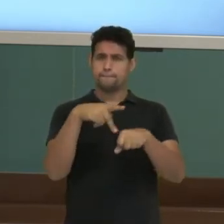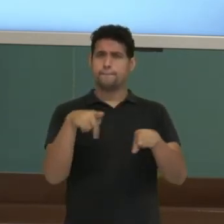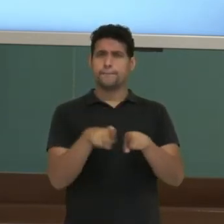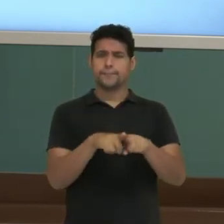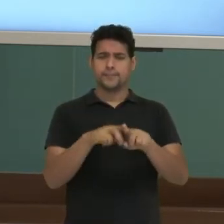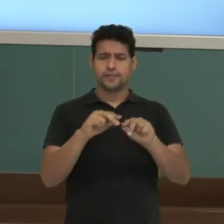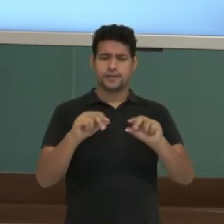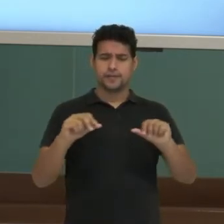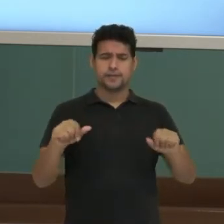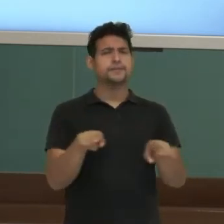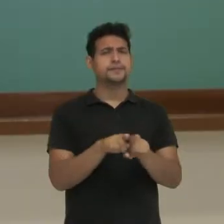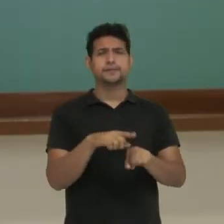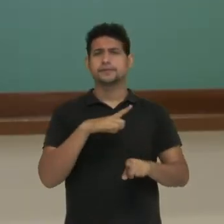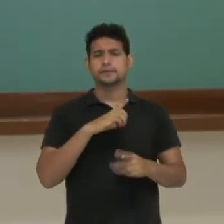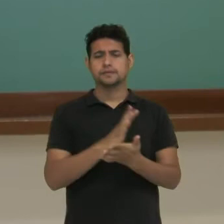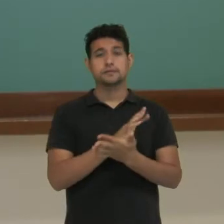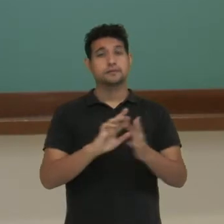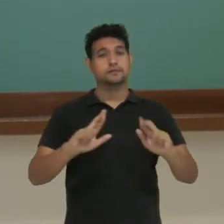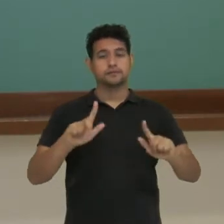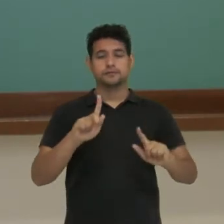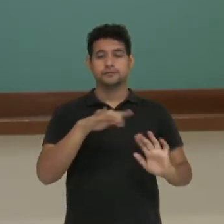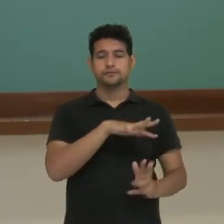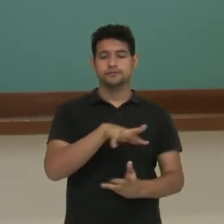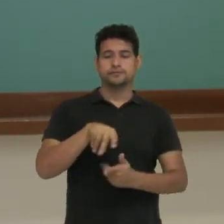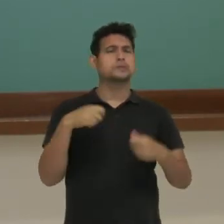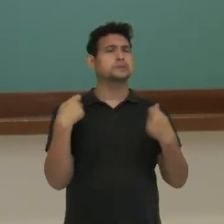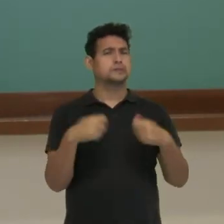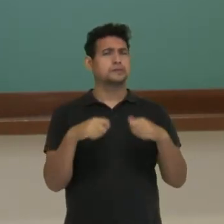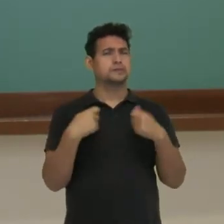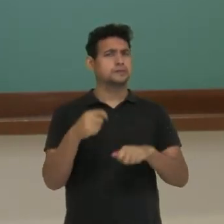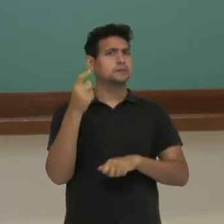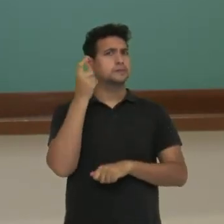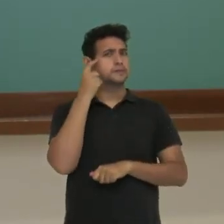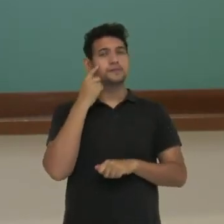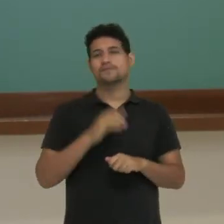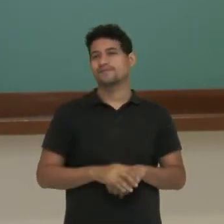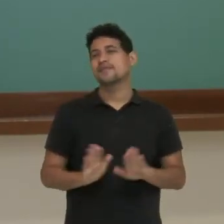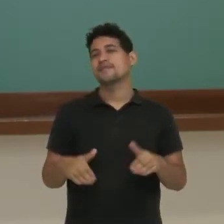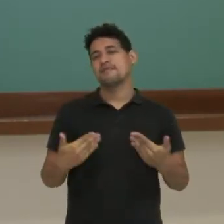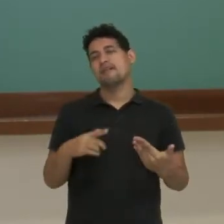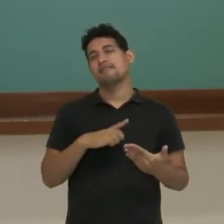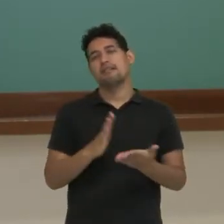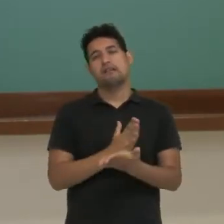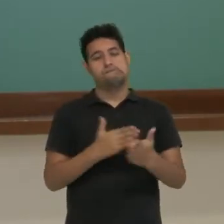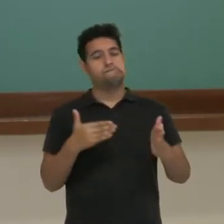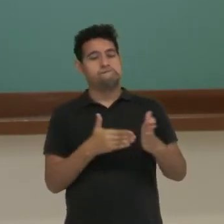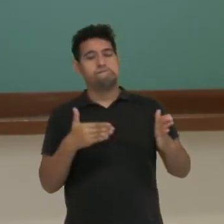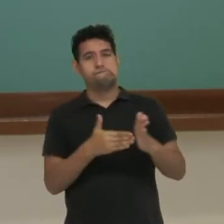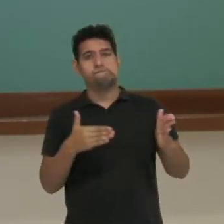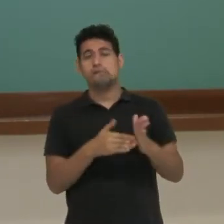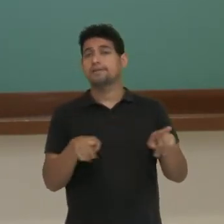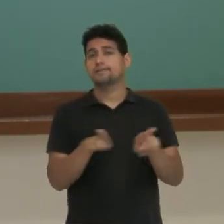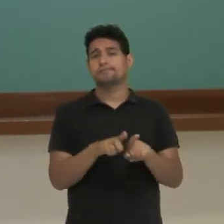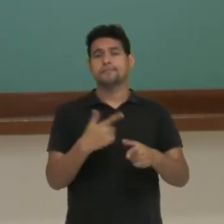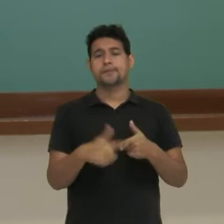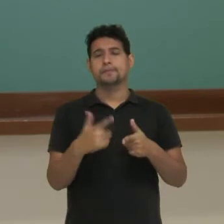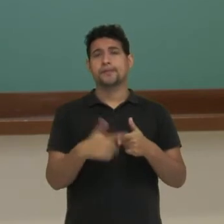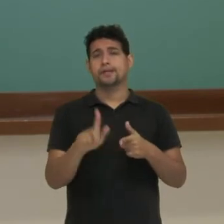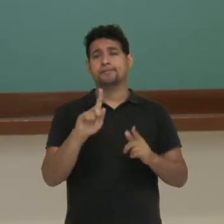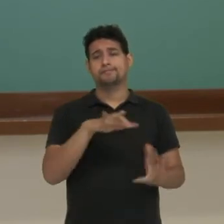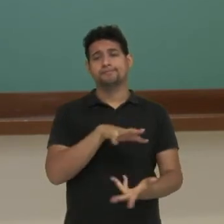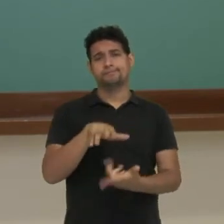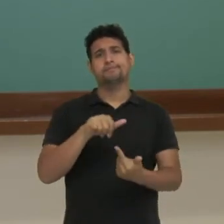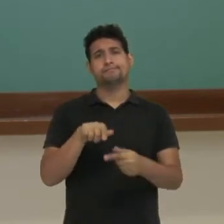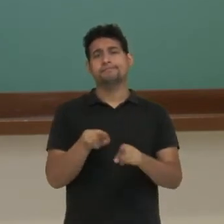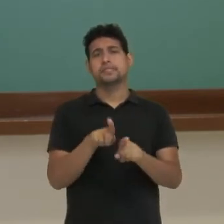território, também temos questões geográficas que devemos observar. Claro que temos obstáculos, os chamados acidentes geográficos. São